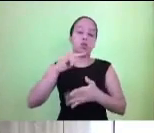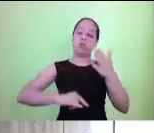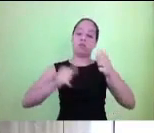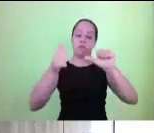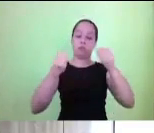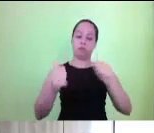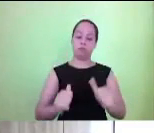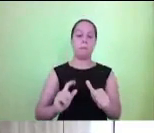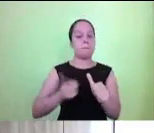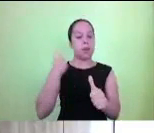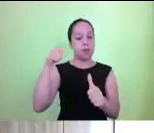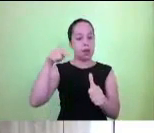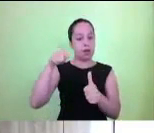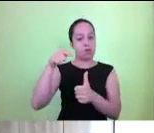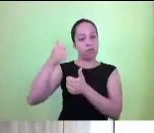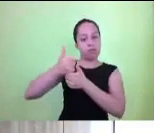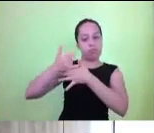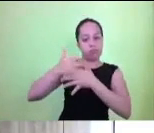semente utilizada.